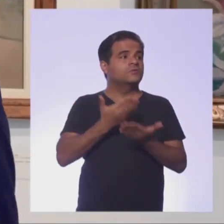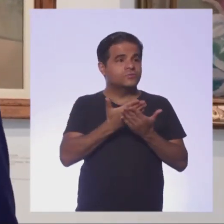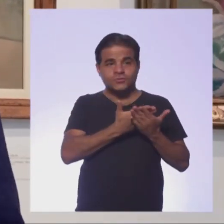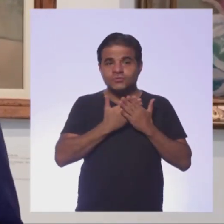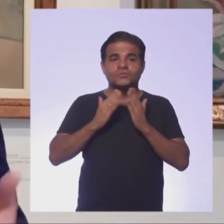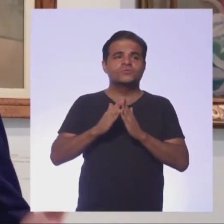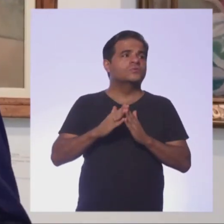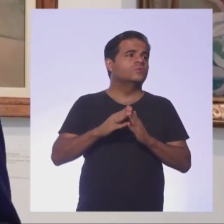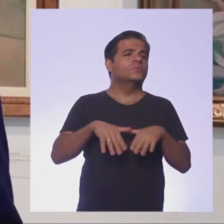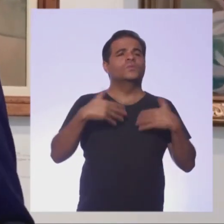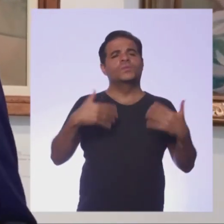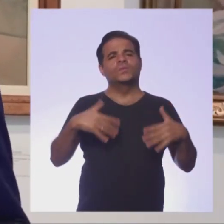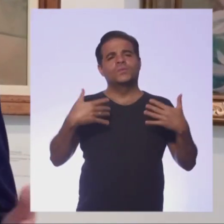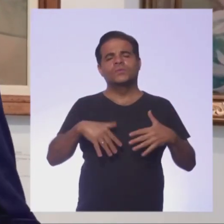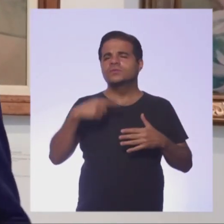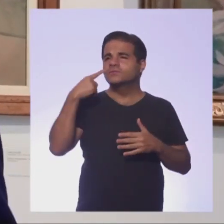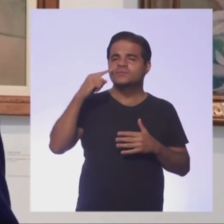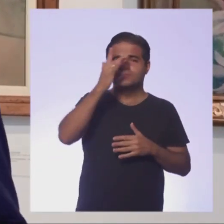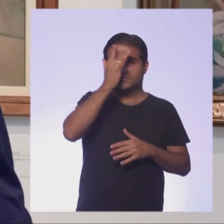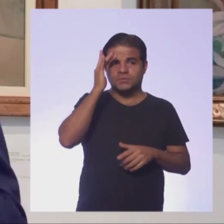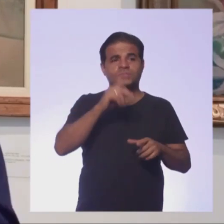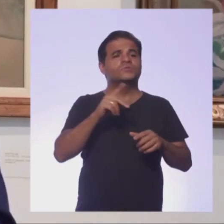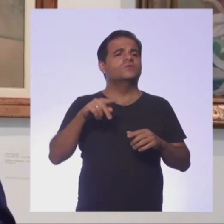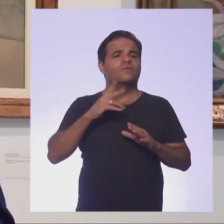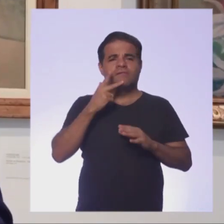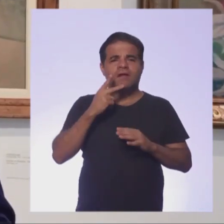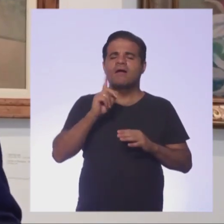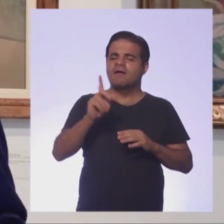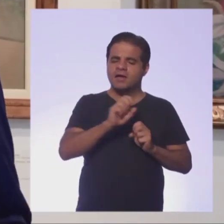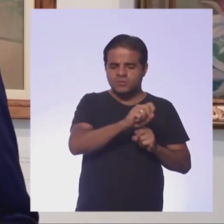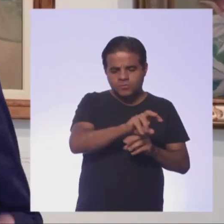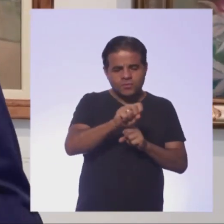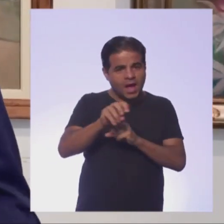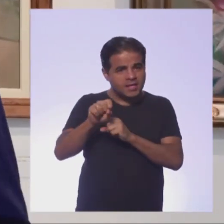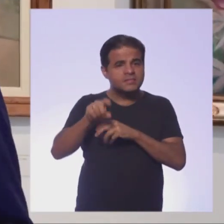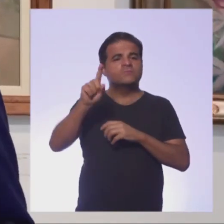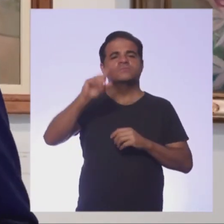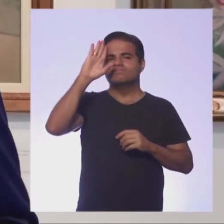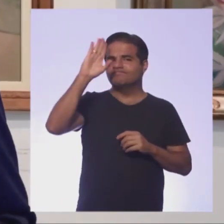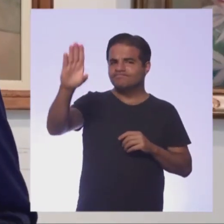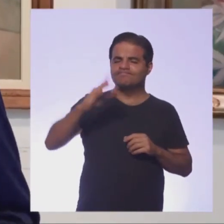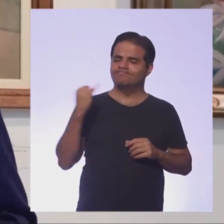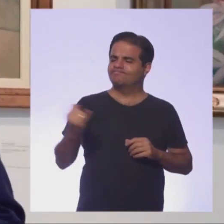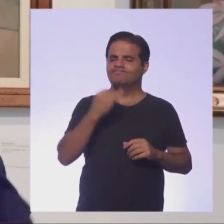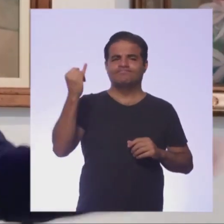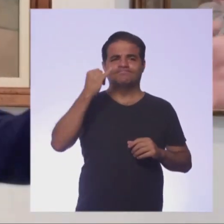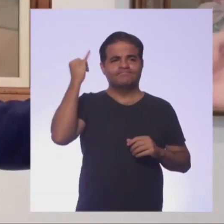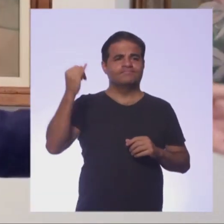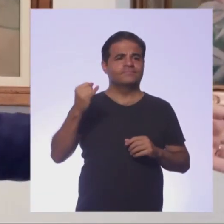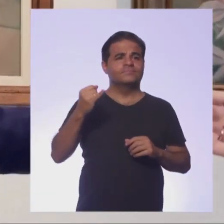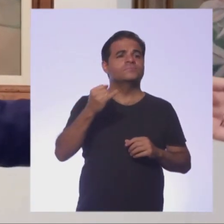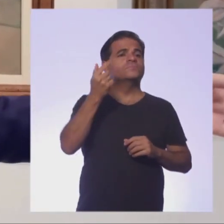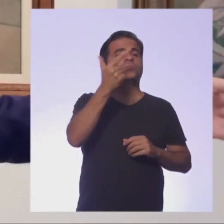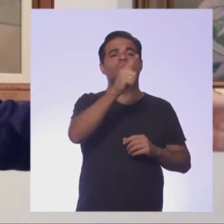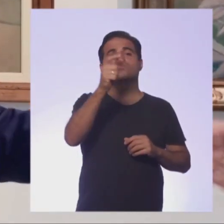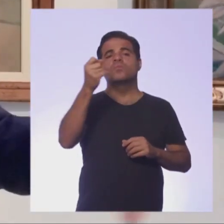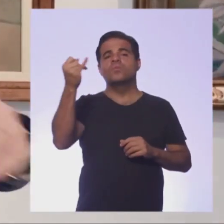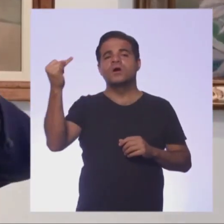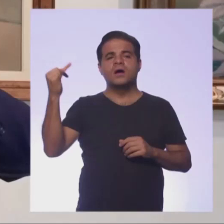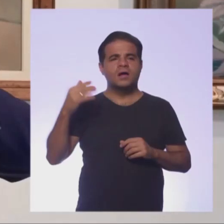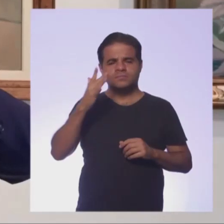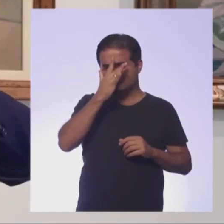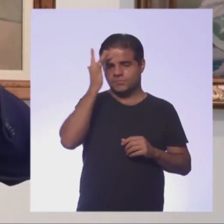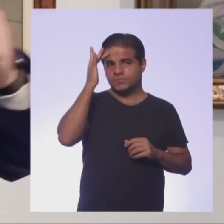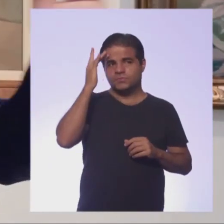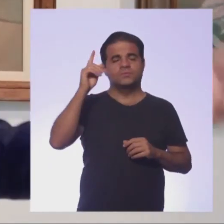escola. Quantas vezes a gente já ouviu as pessoas dizendo que educação é prioridade, que educação é essencial? Quantos candidatos já passaram, pessoas